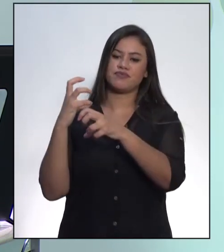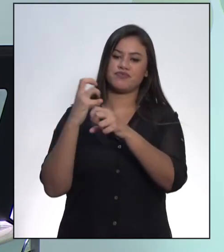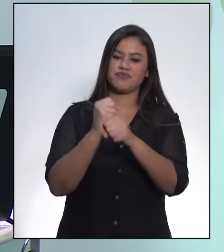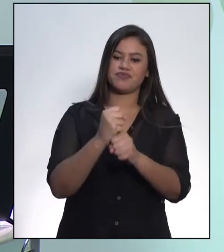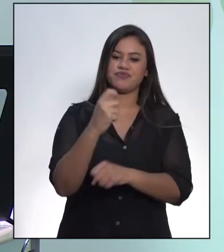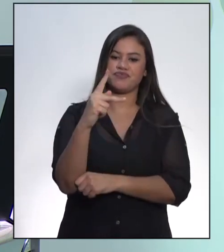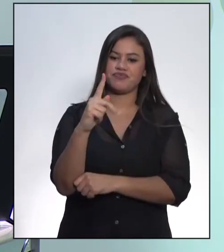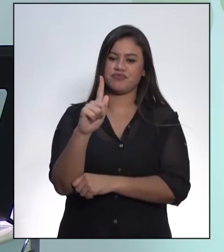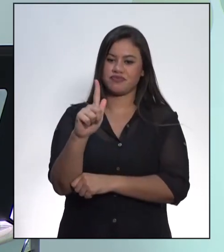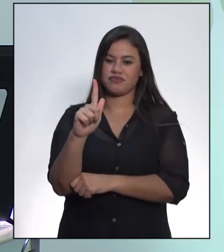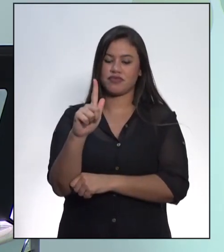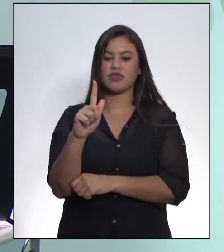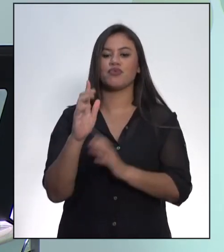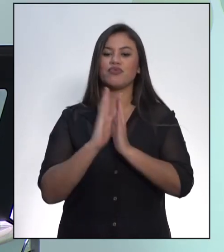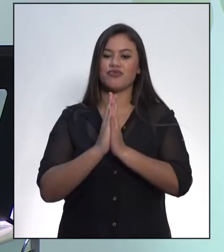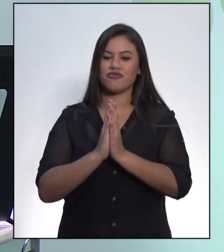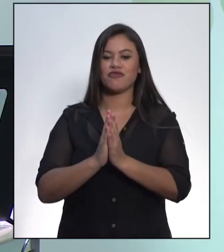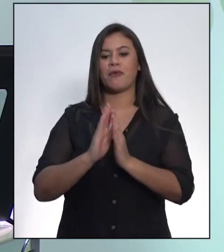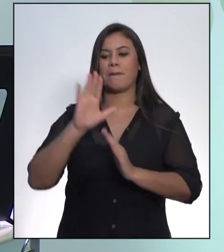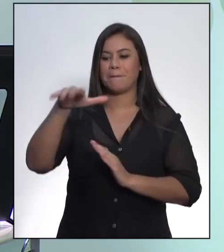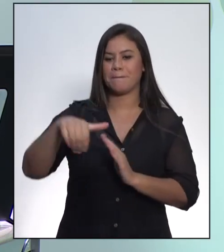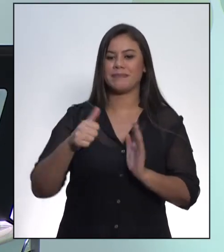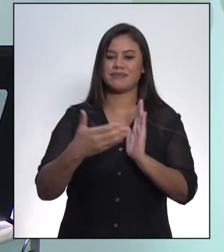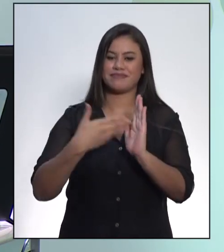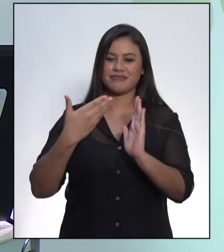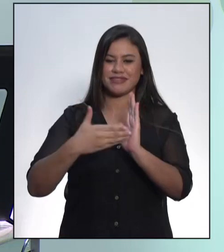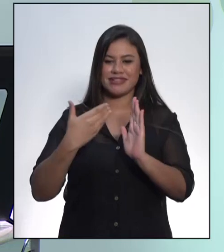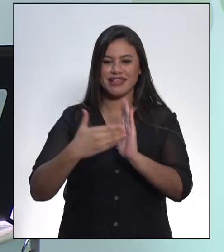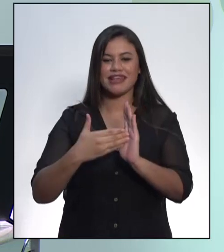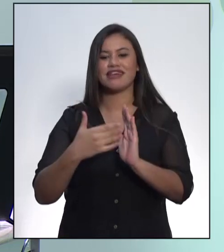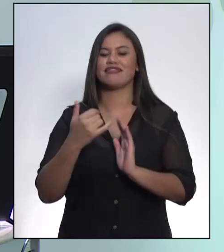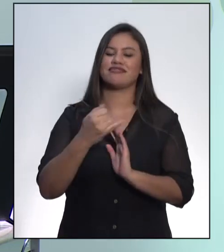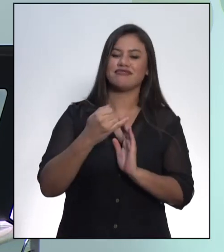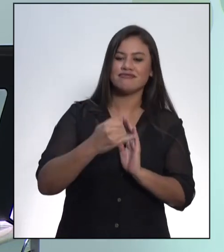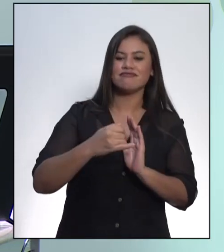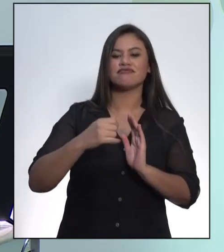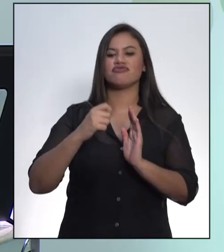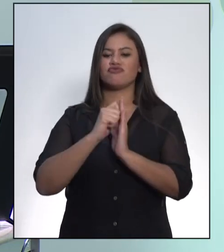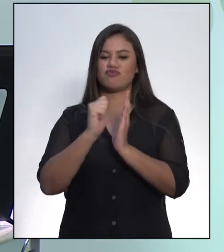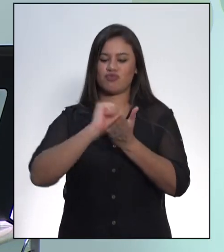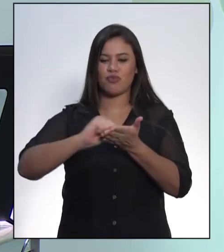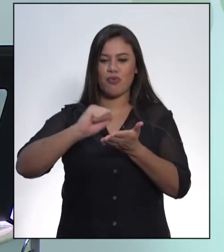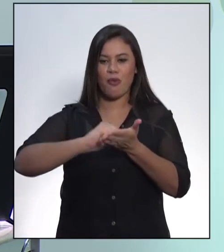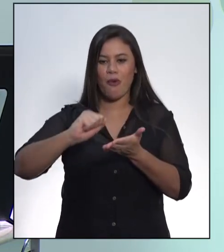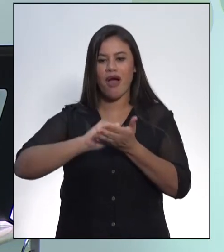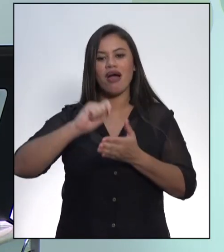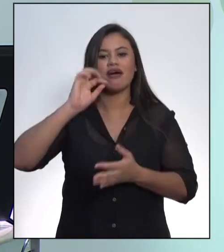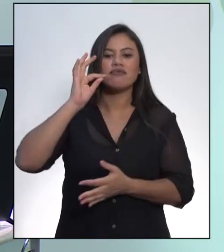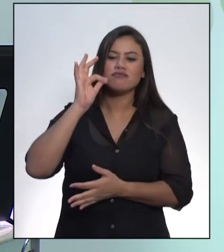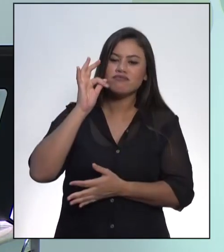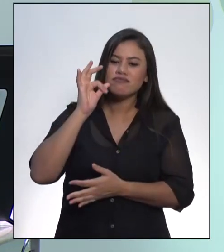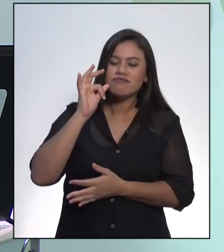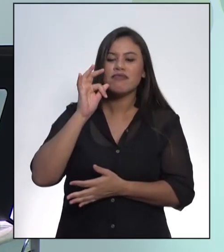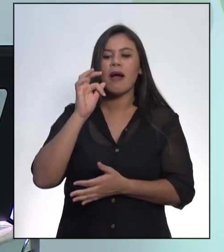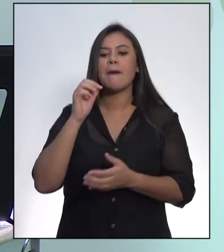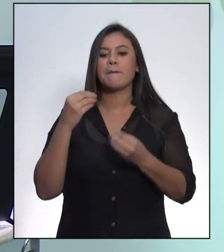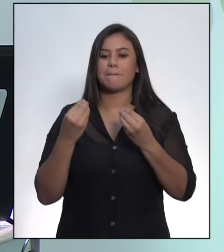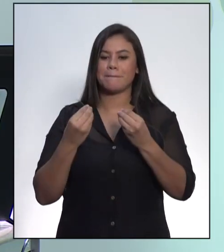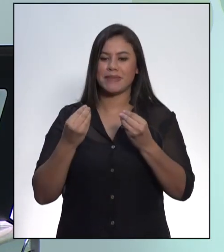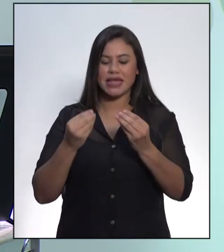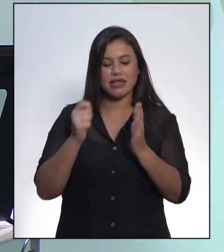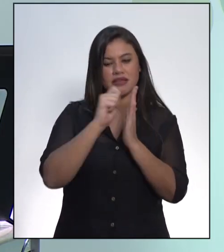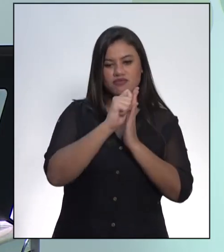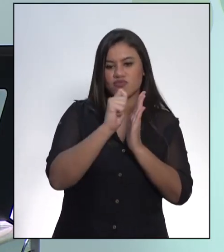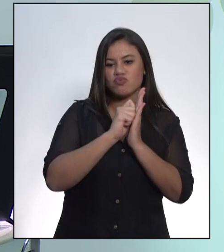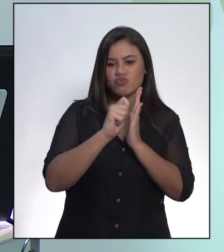do aluno, lápis, caneta, borracha. Eu vou dar algumas informações para vocês, que é importante vocês copiarem no